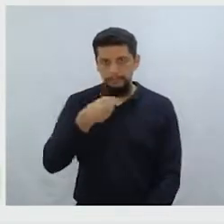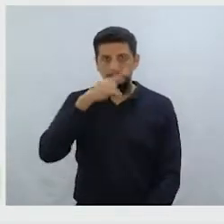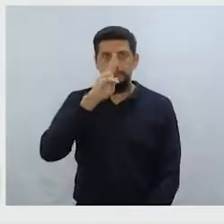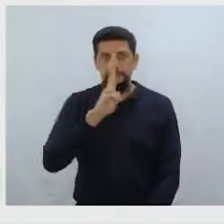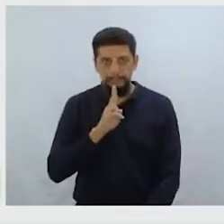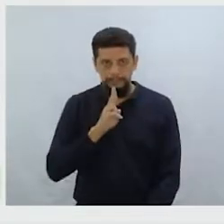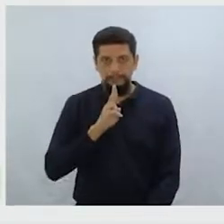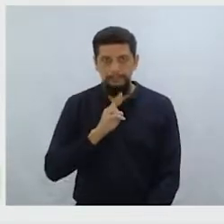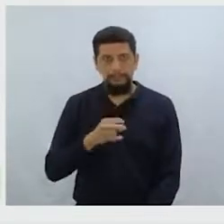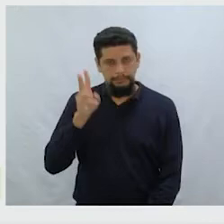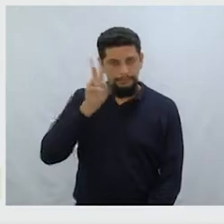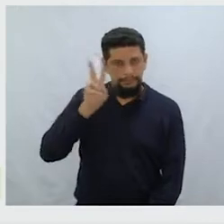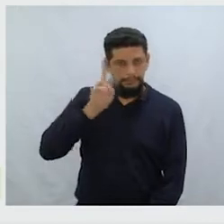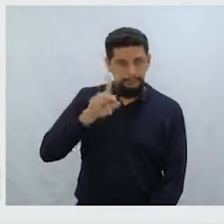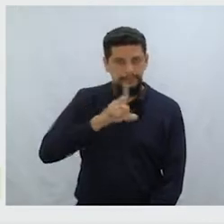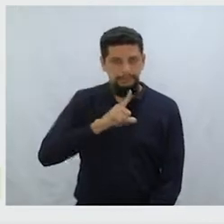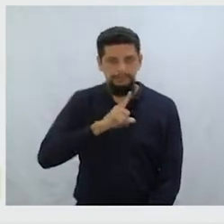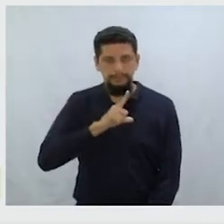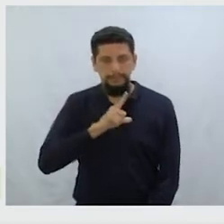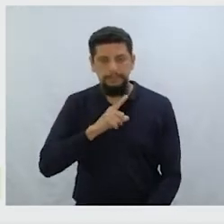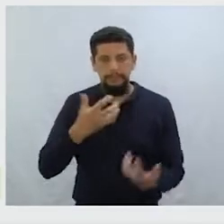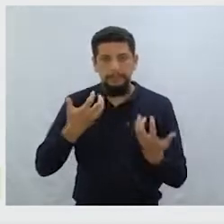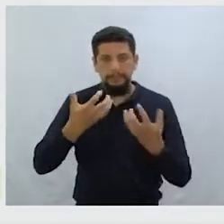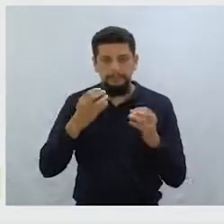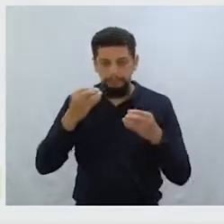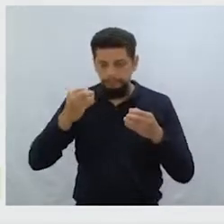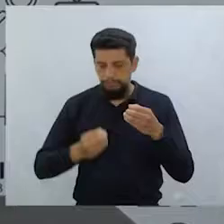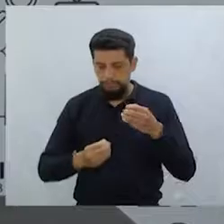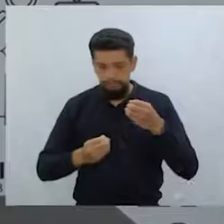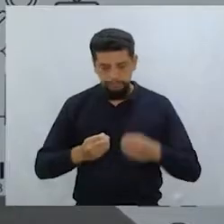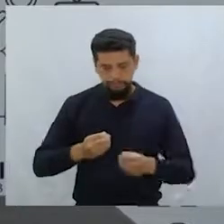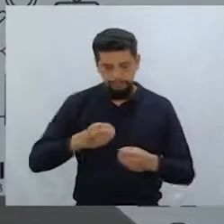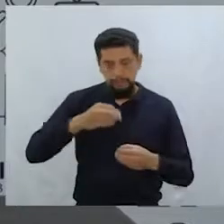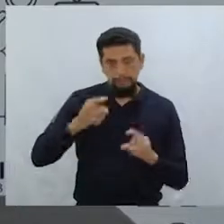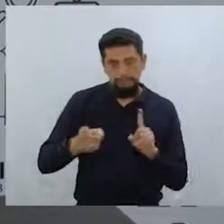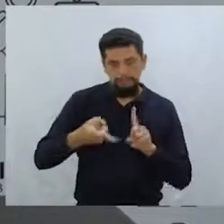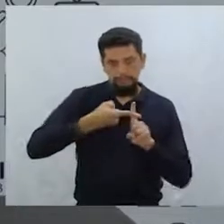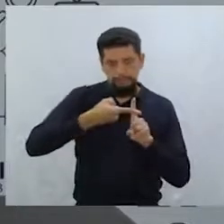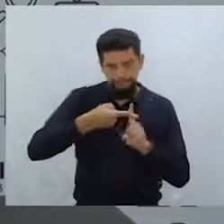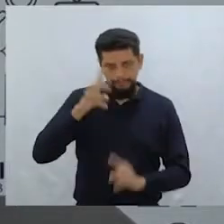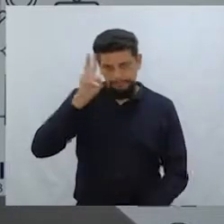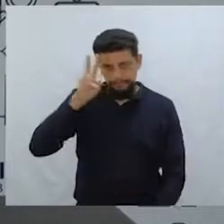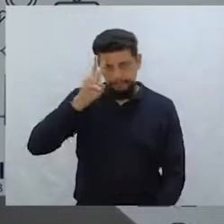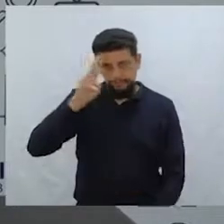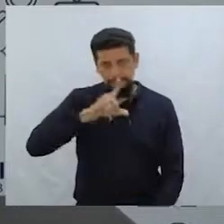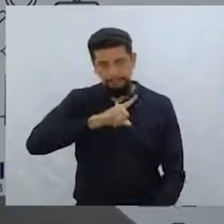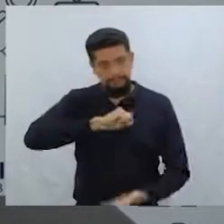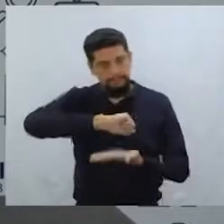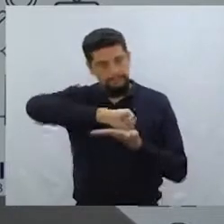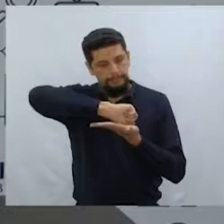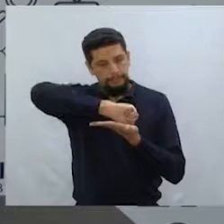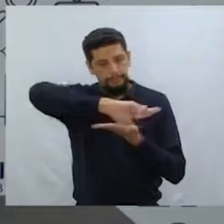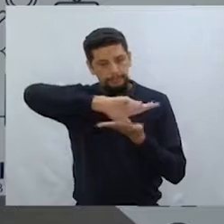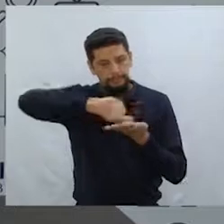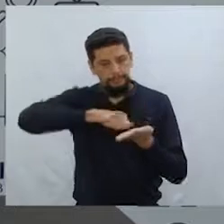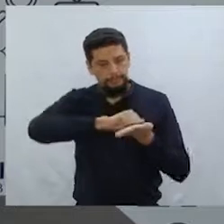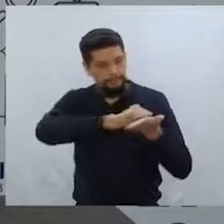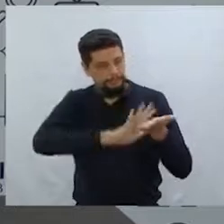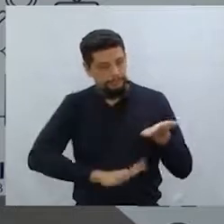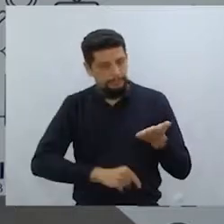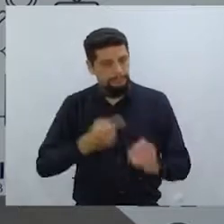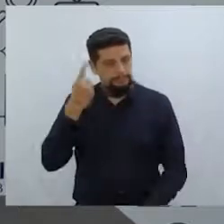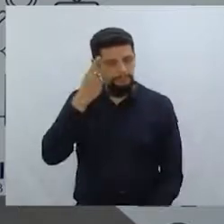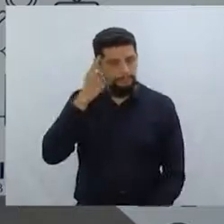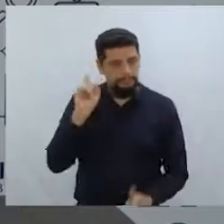os palitos. Lembram que tinha a maquininha da adição? Fizemos muitas atividades pensando